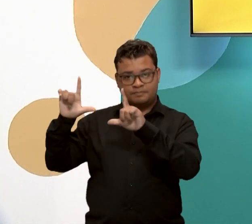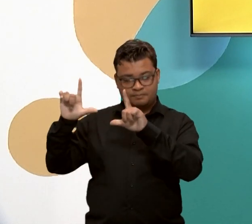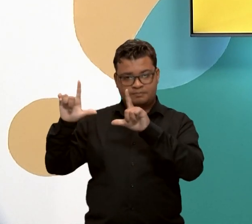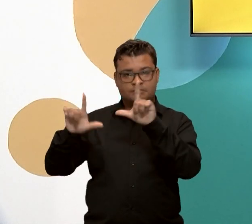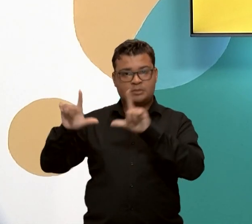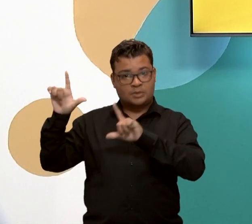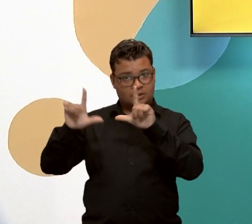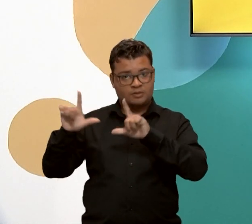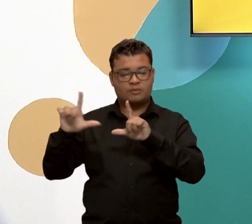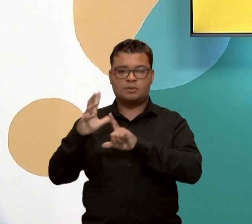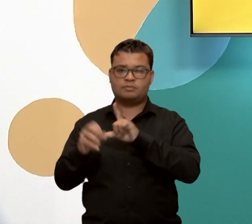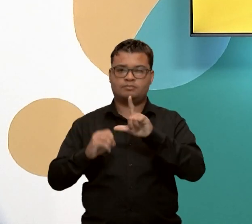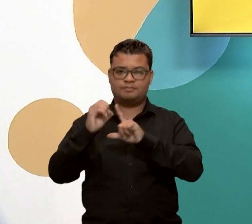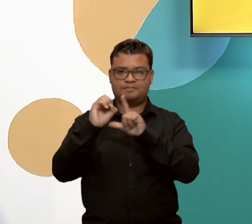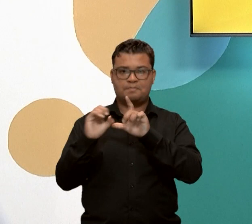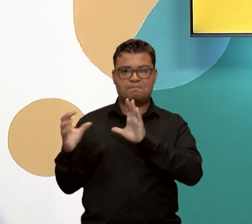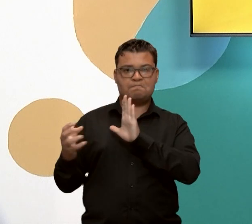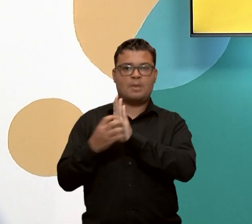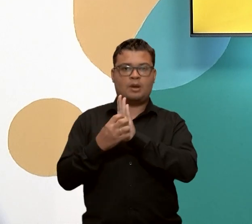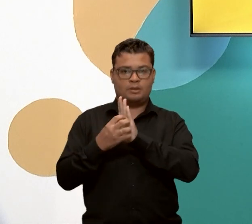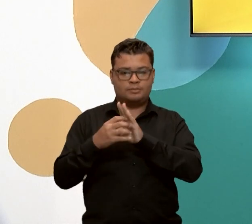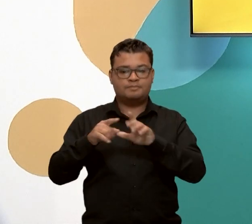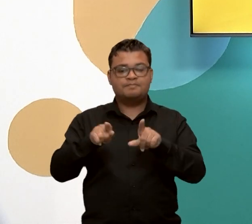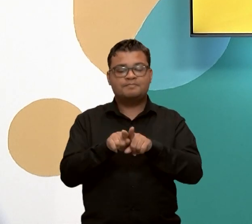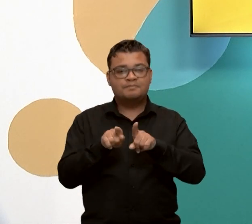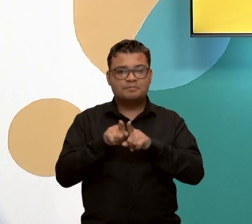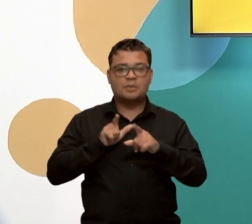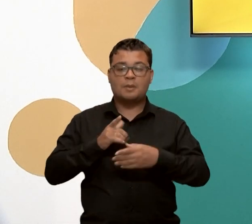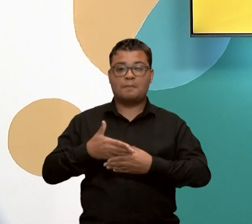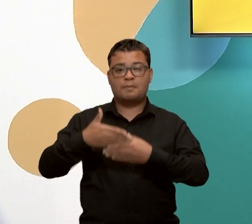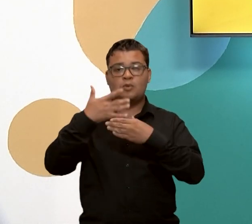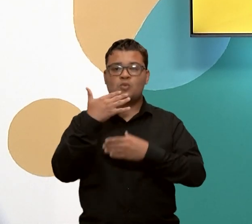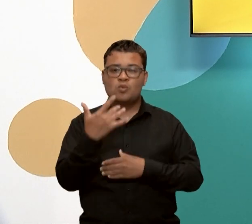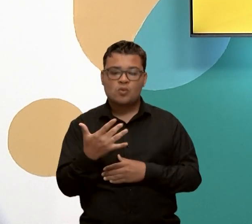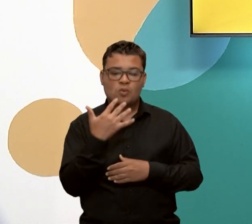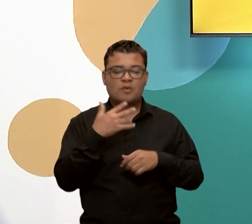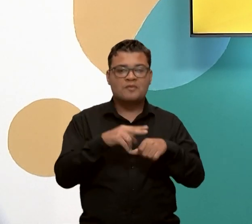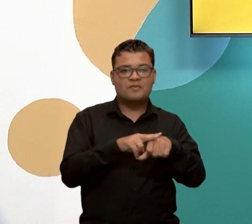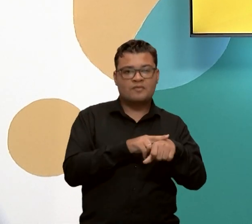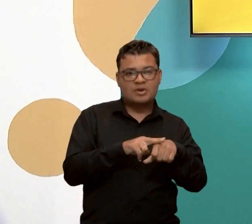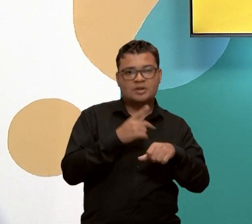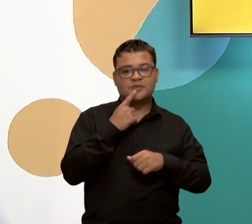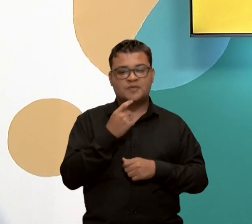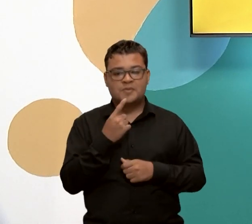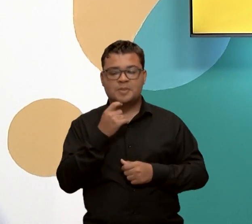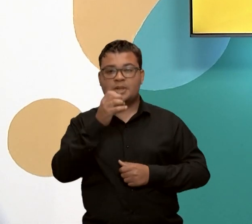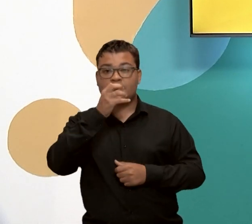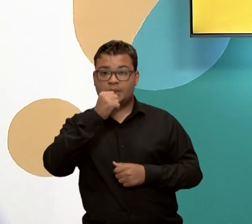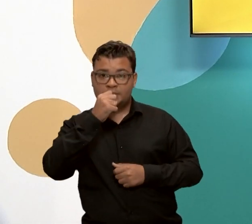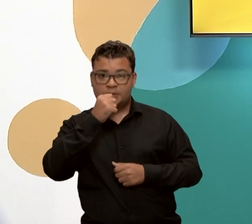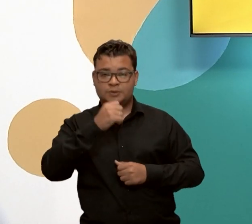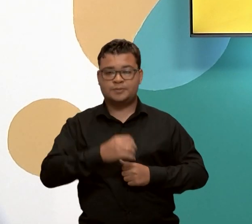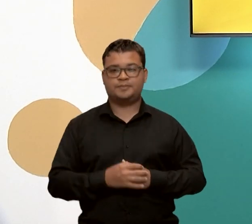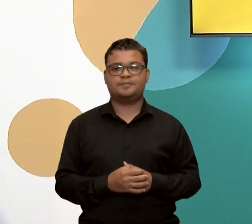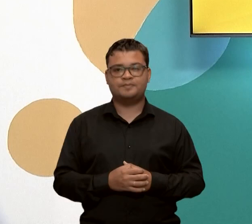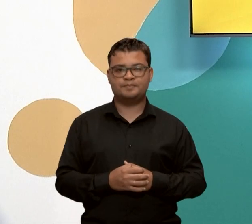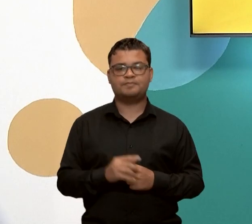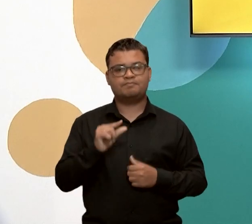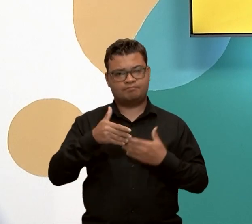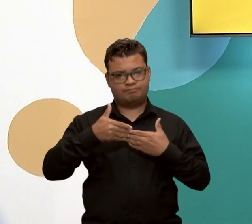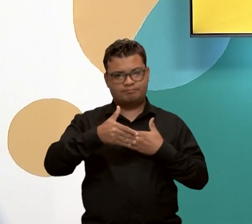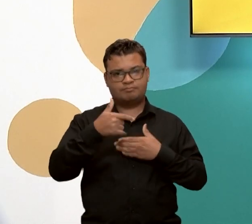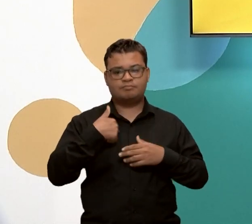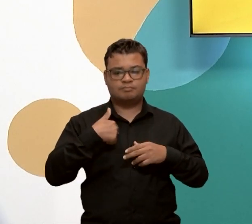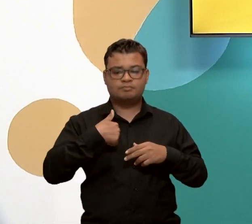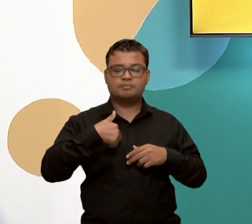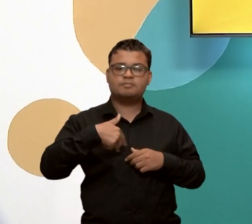a logo do Mundo UFG e uma parede colorida em tonalidades de verde, vermelho e laranjado. Daqui a pouco eu me encaminho